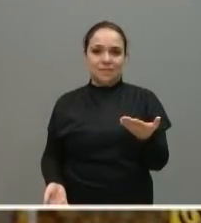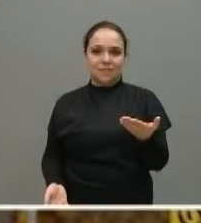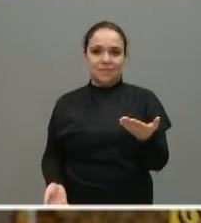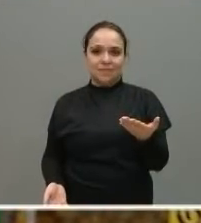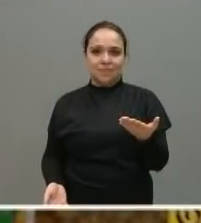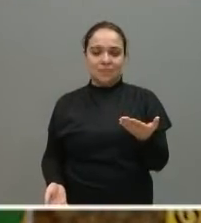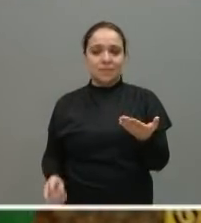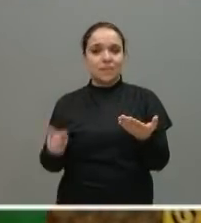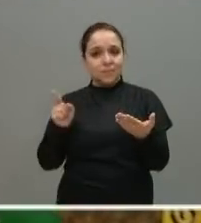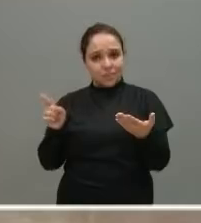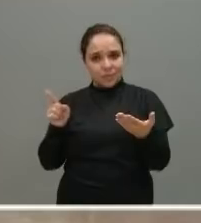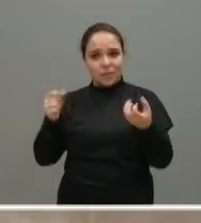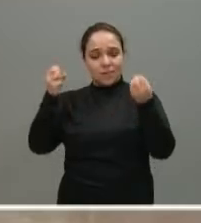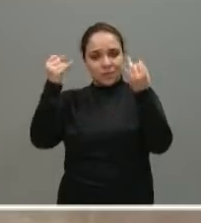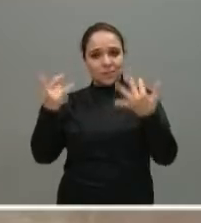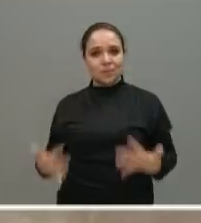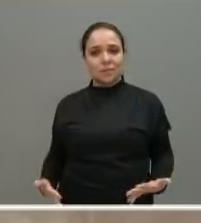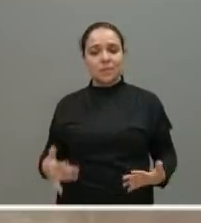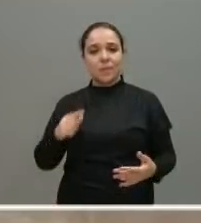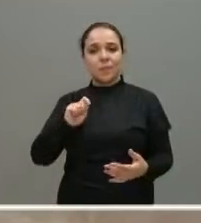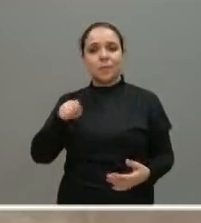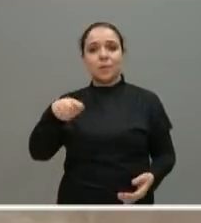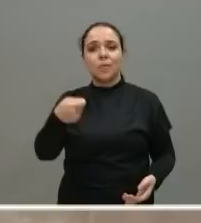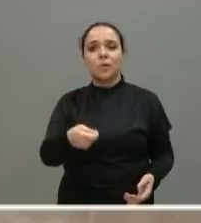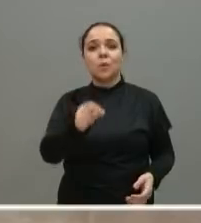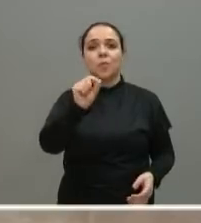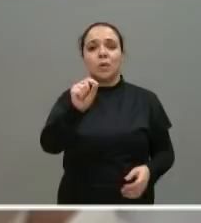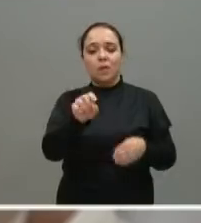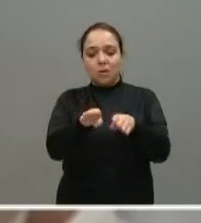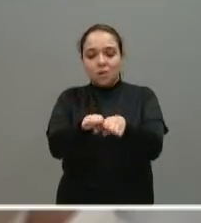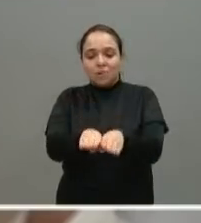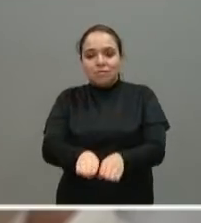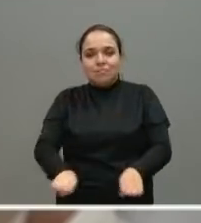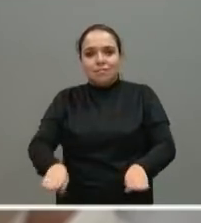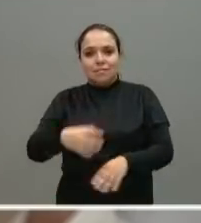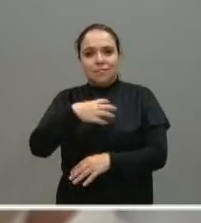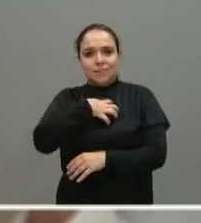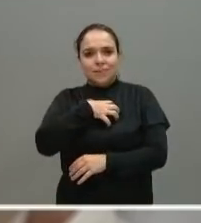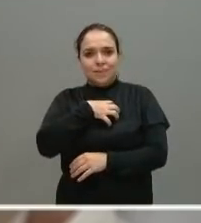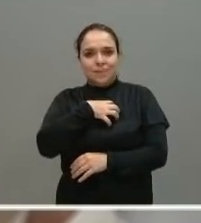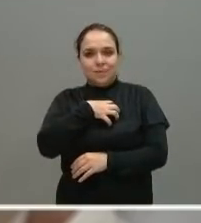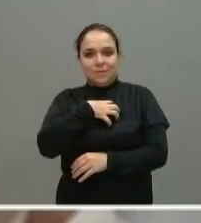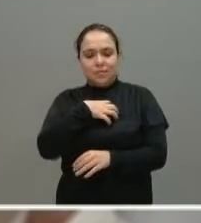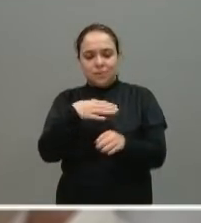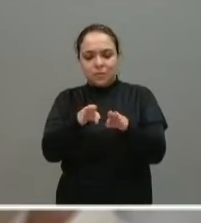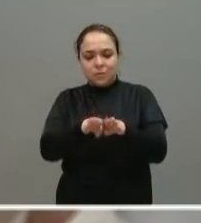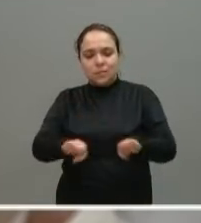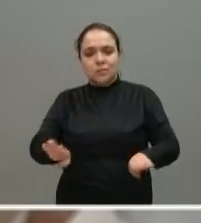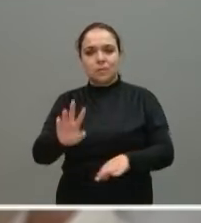e toda a liturgia é, a virtude da humildade.